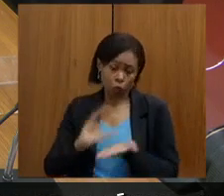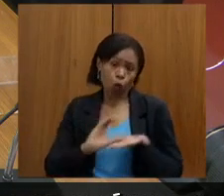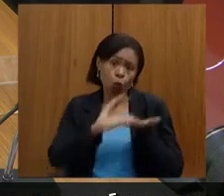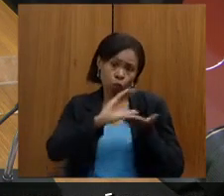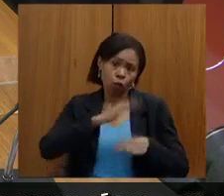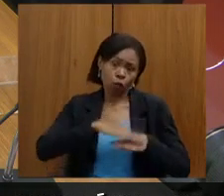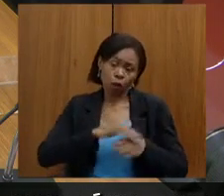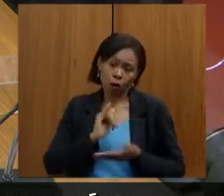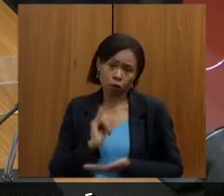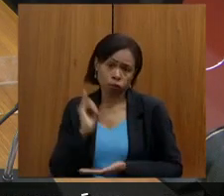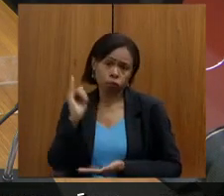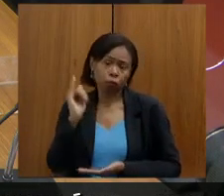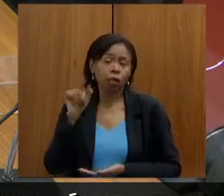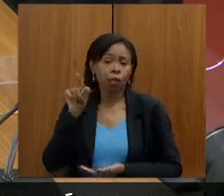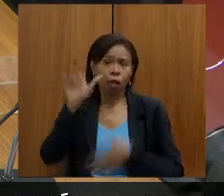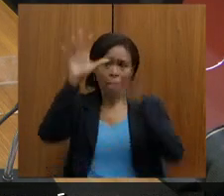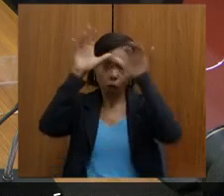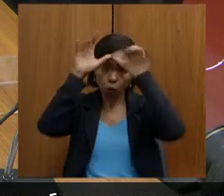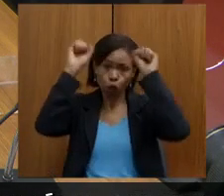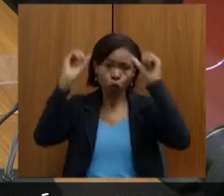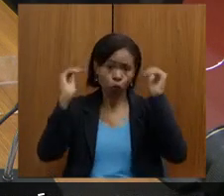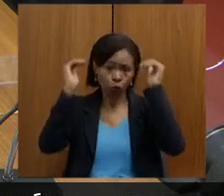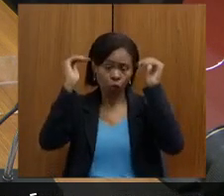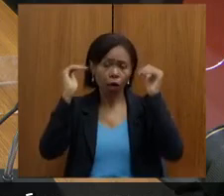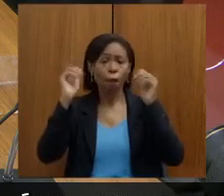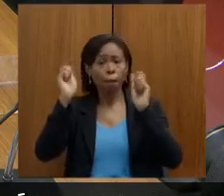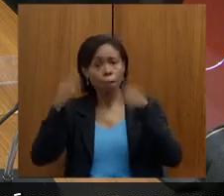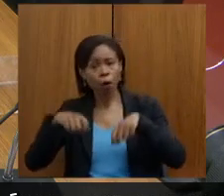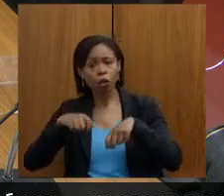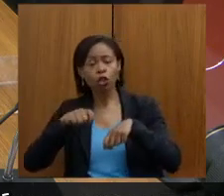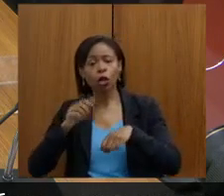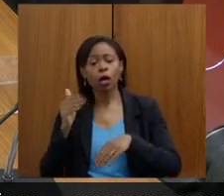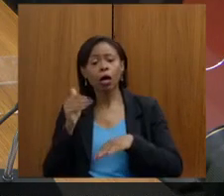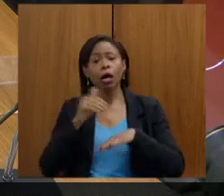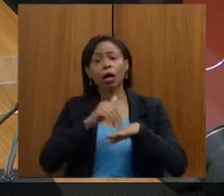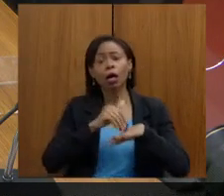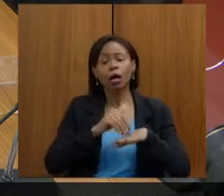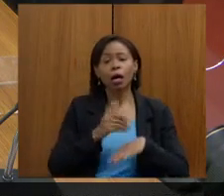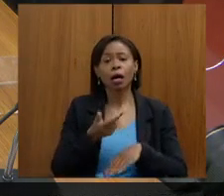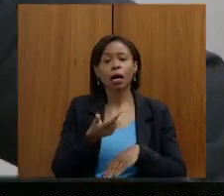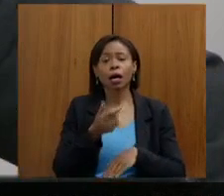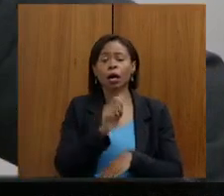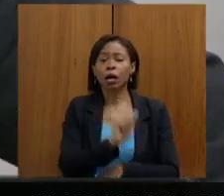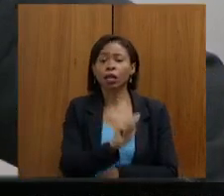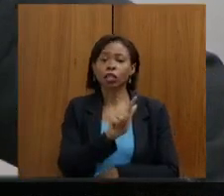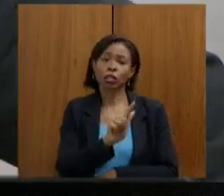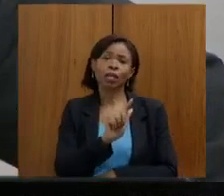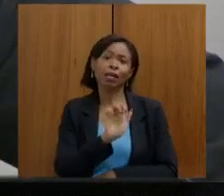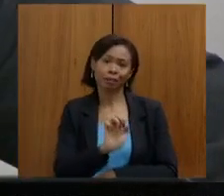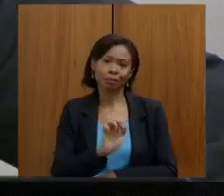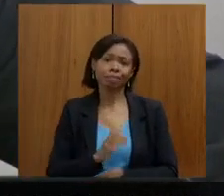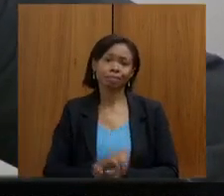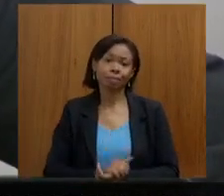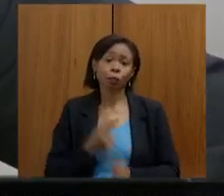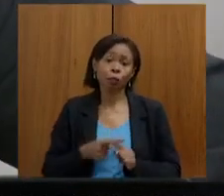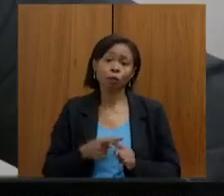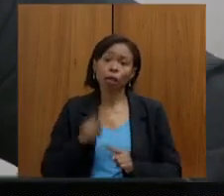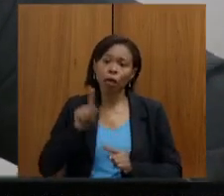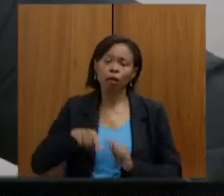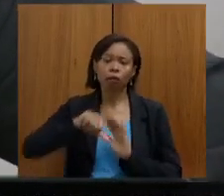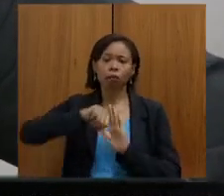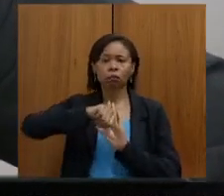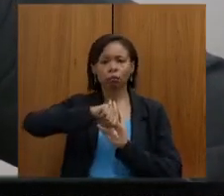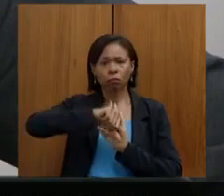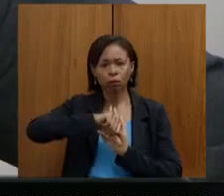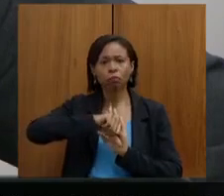comissão o Supremo possa acionar a advocacia-geral do estado é algo é criminoso o